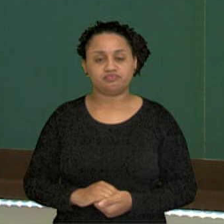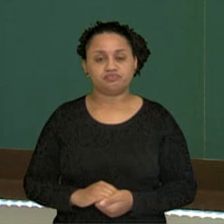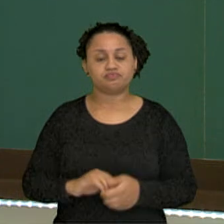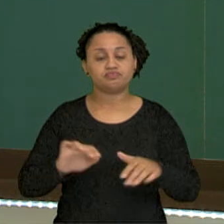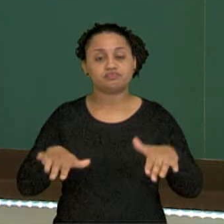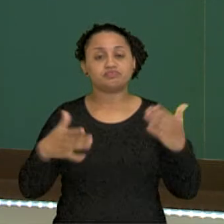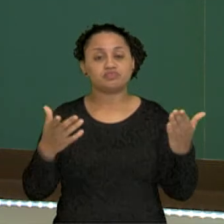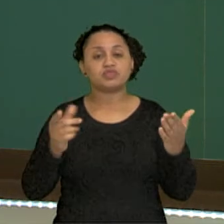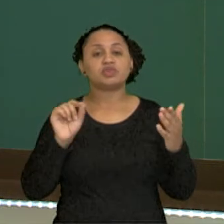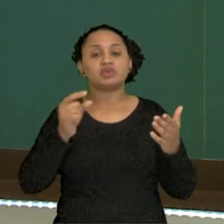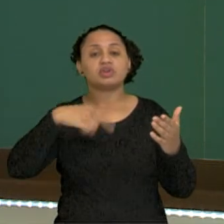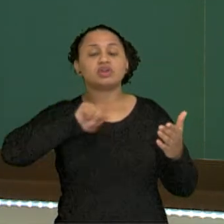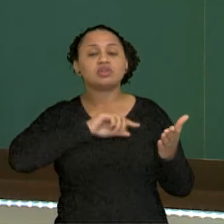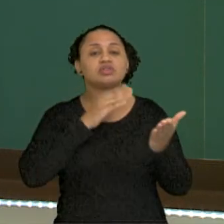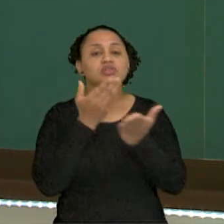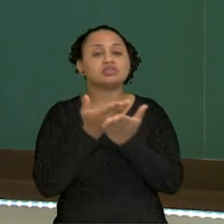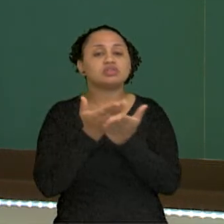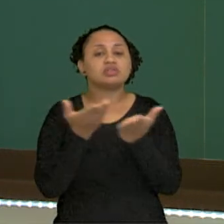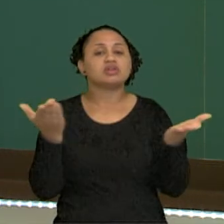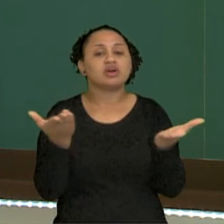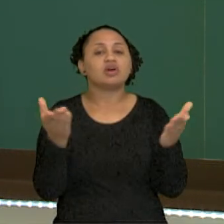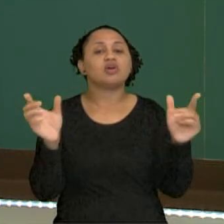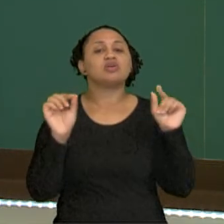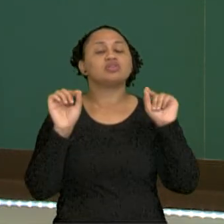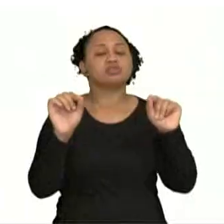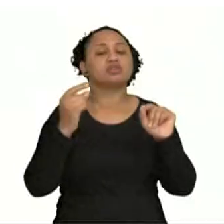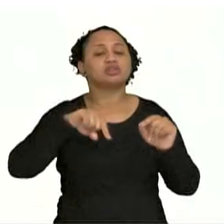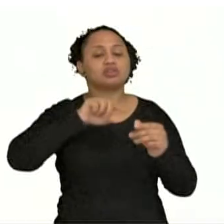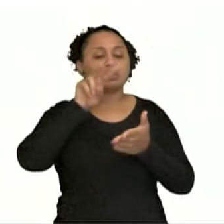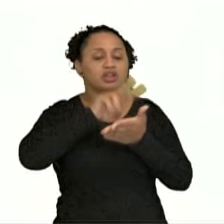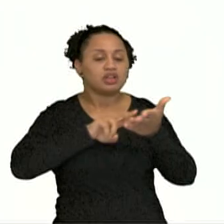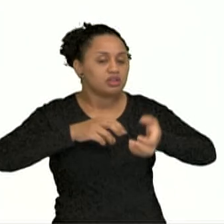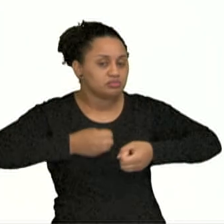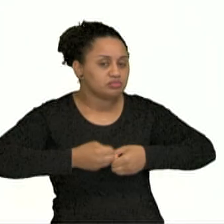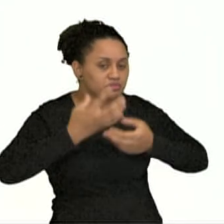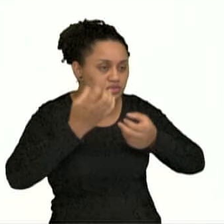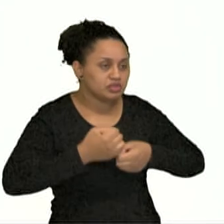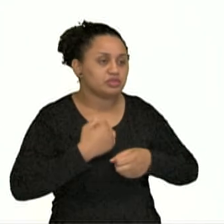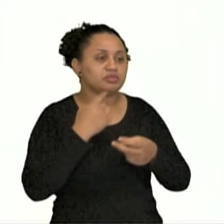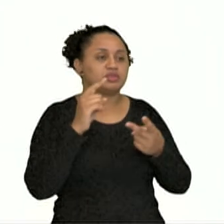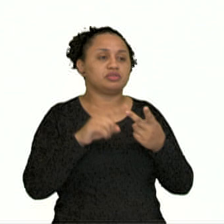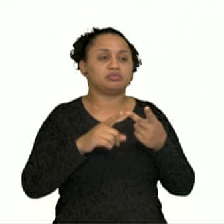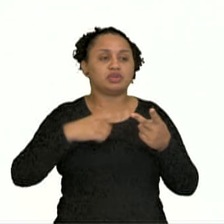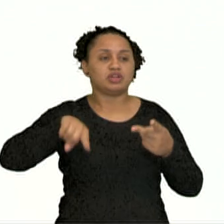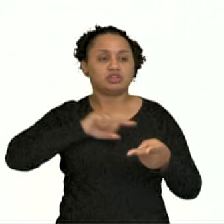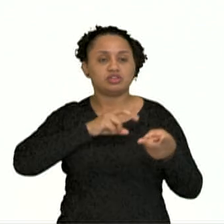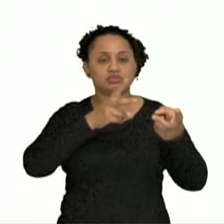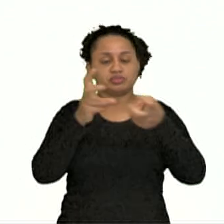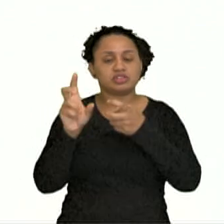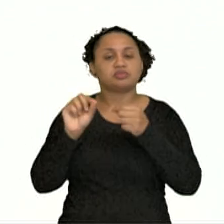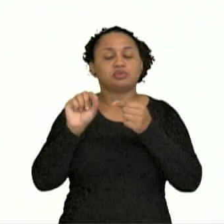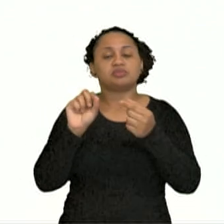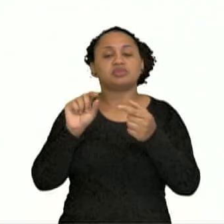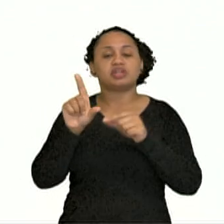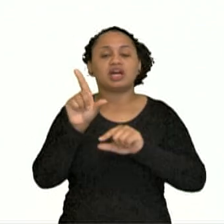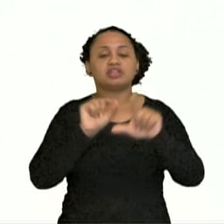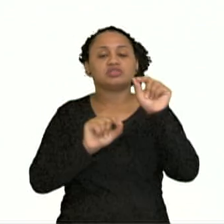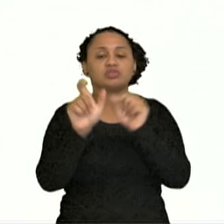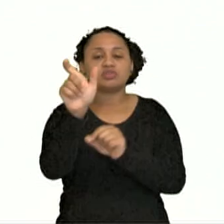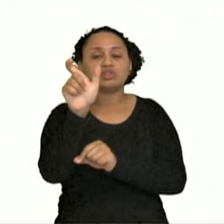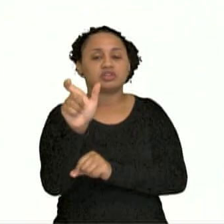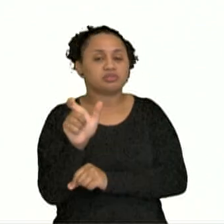Então, o que a gente estudou nessa aula? Então, a gente leu um depoimento, a gente identificou os efeitos de sentido na escolha